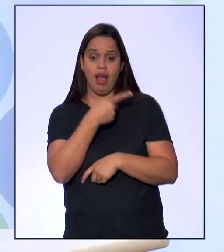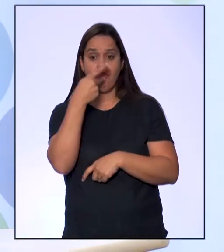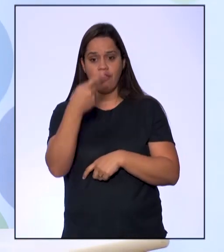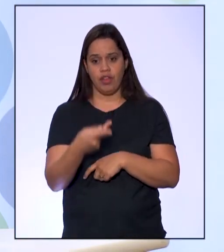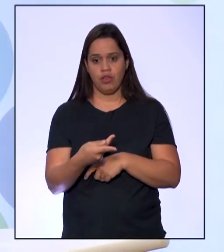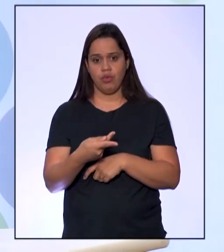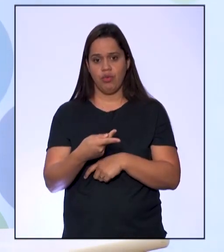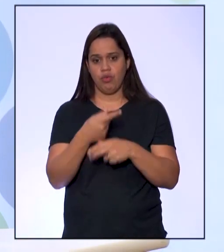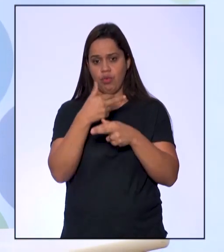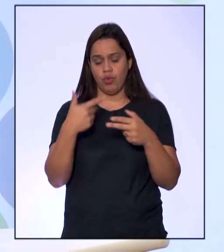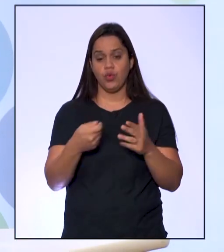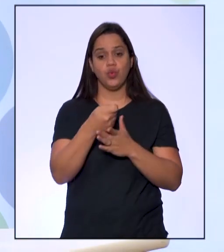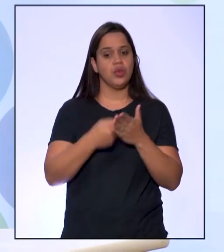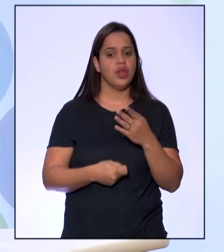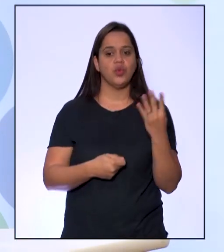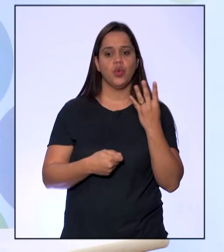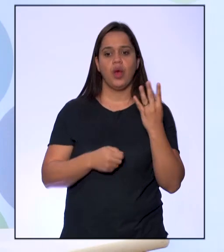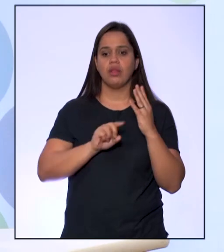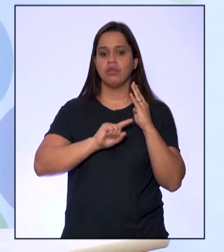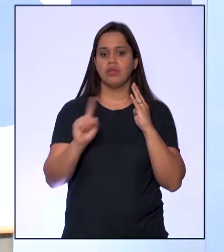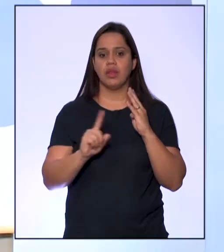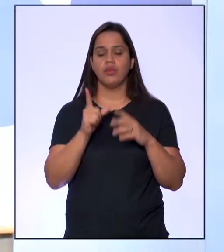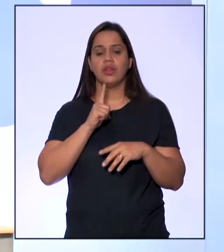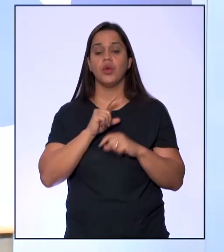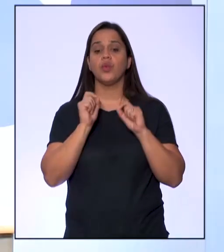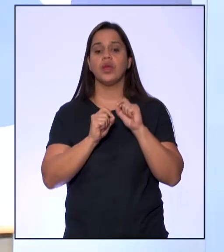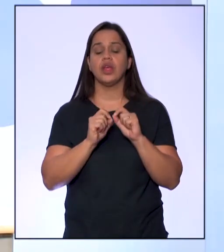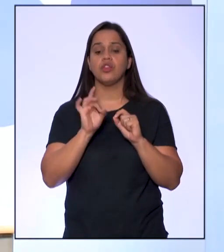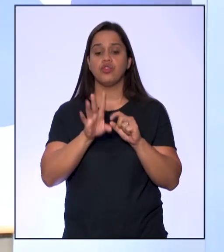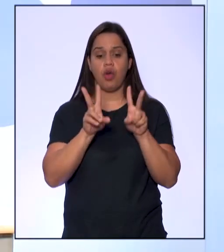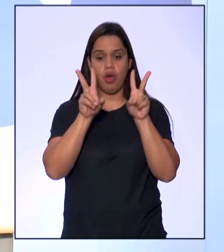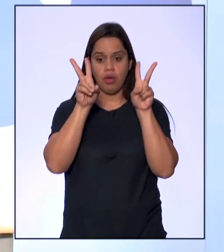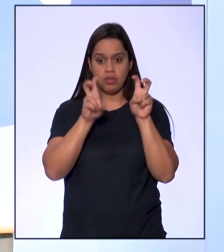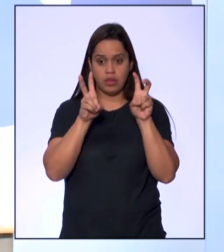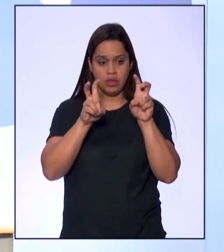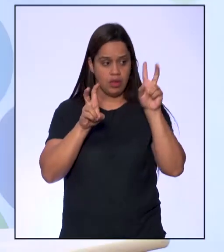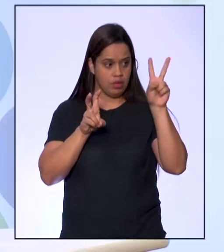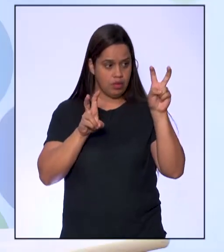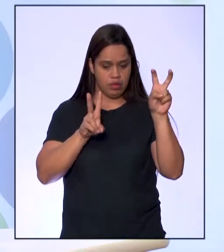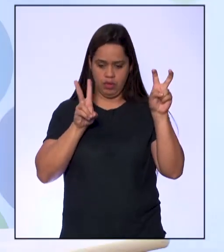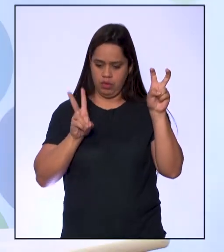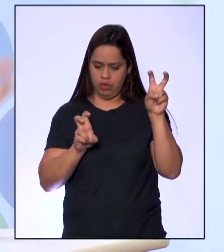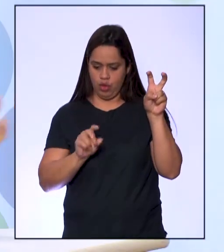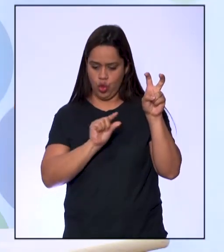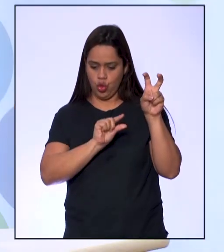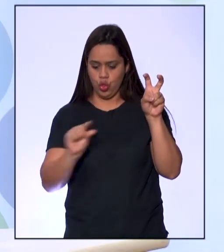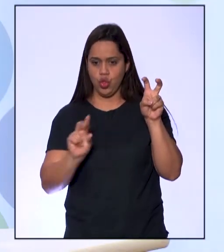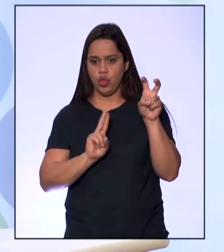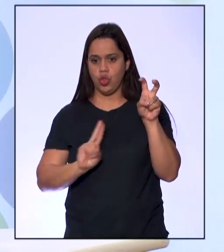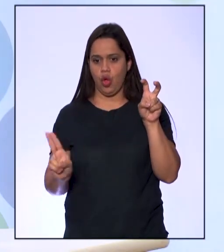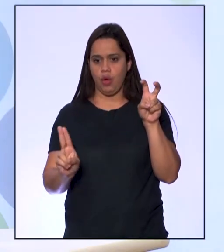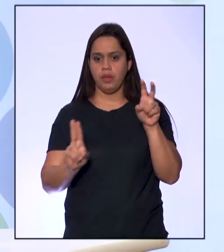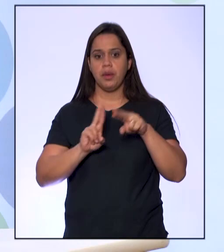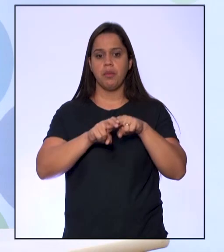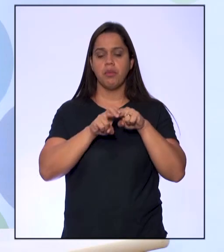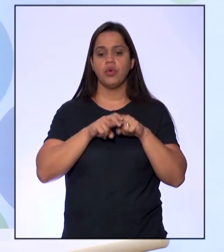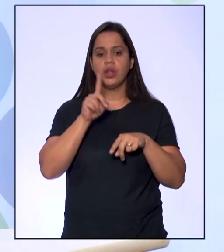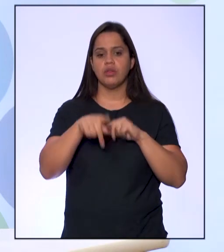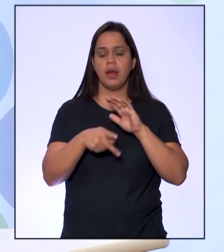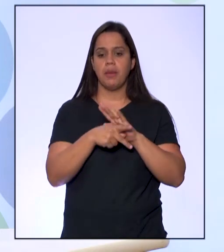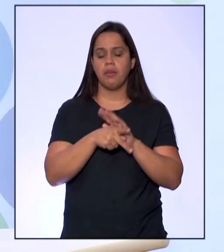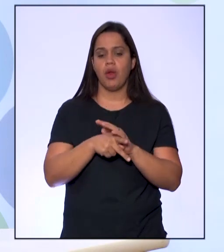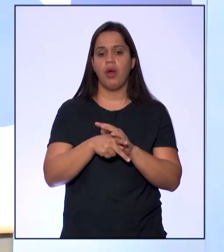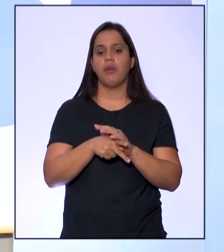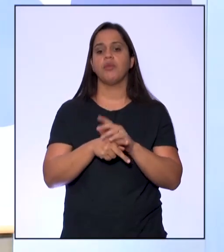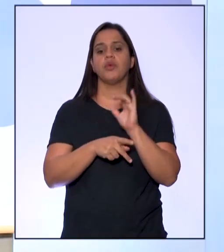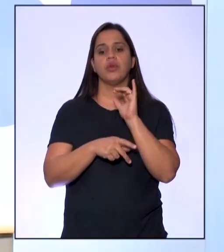Neste texto 4, não. Eu só tenho o quê? A citação entre aspas e o nome do médico, por isso que é uma citação. Essa é a Então